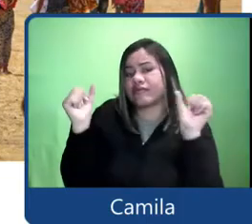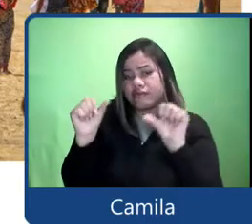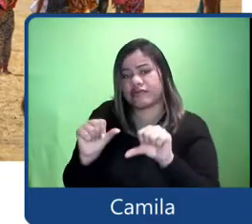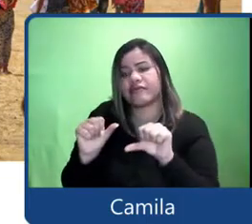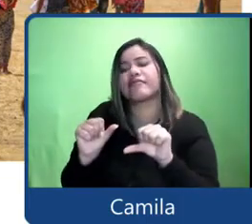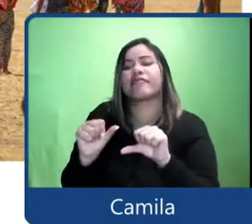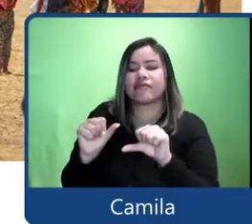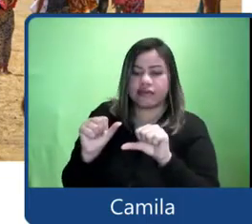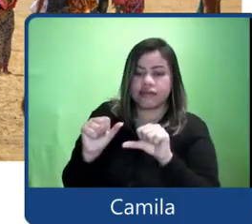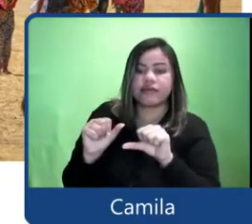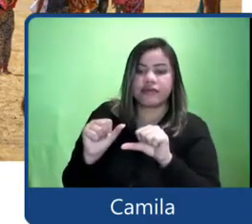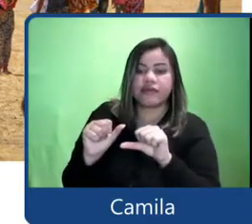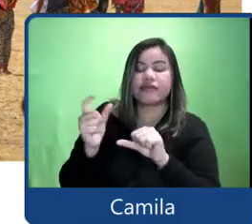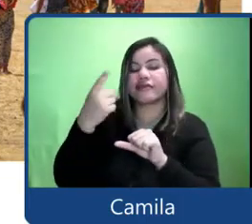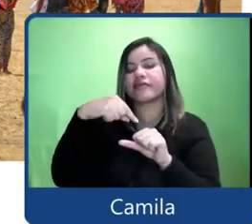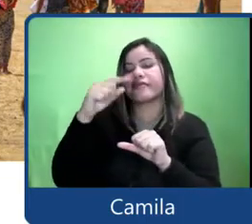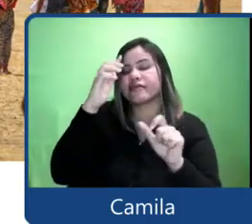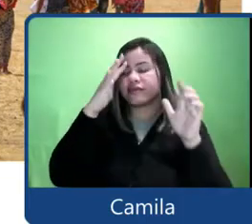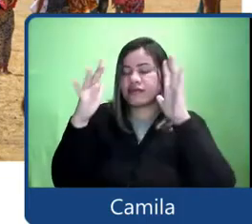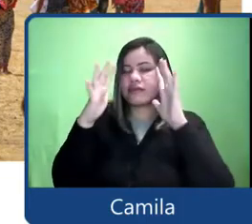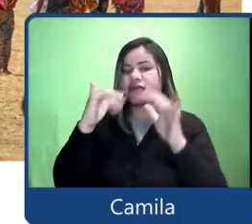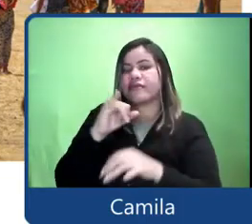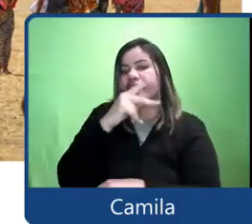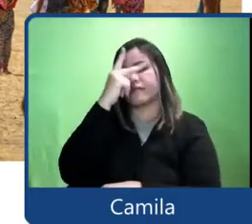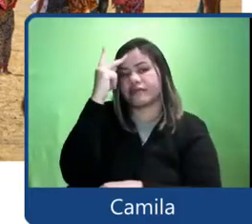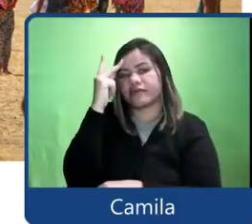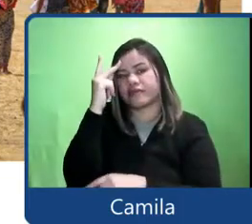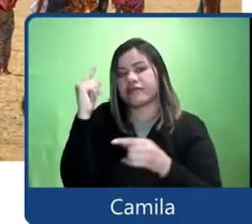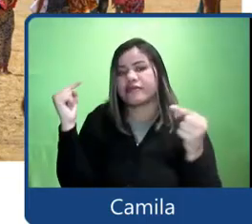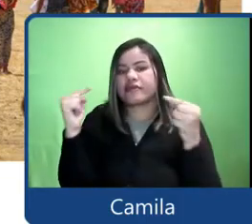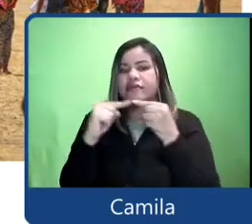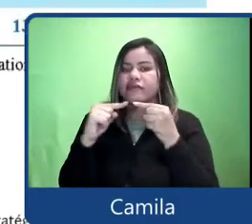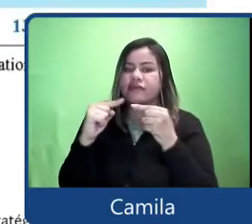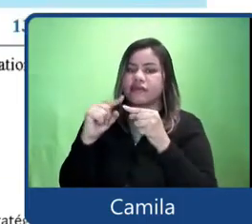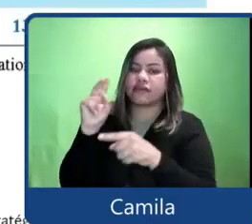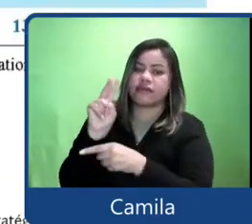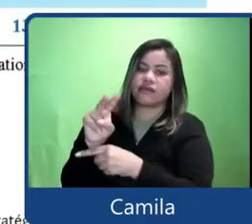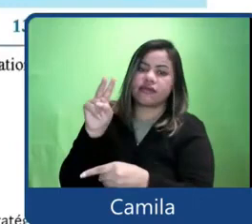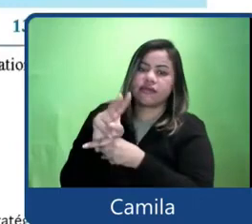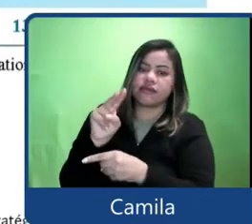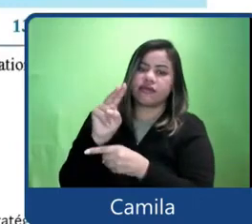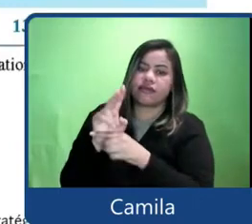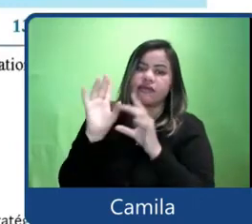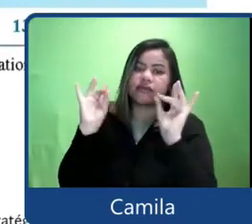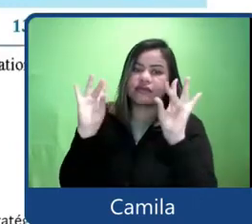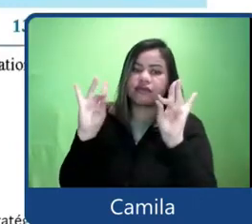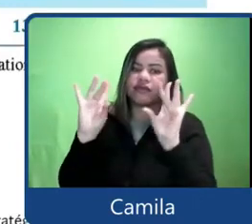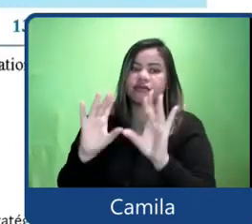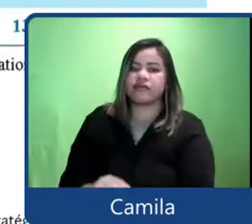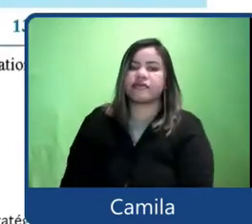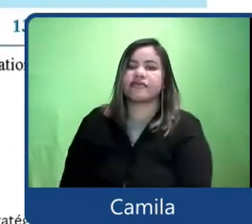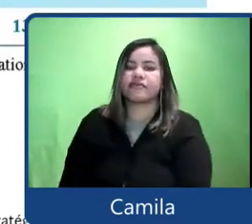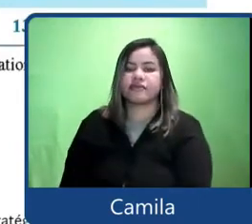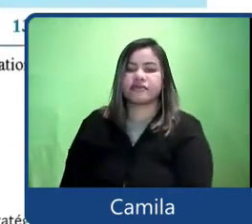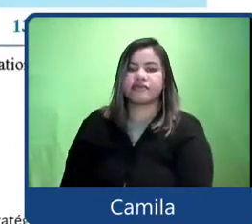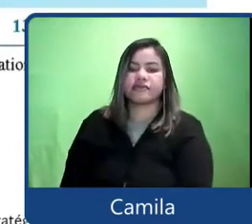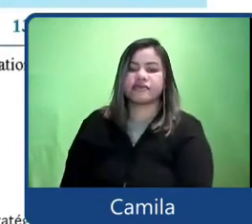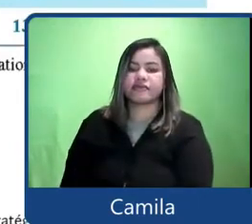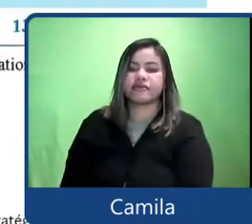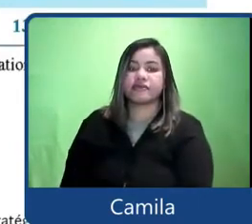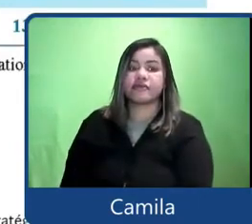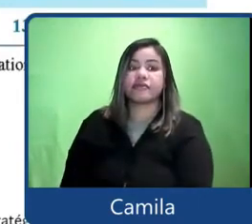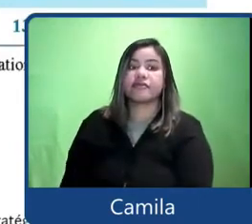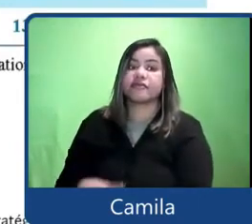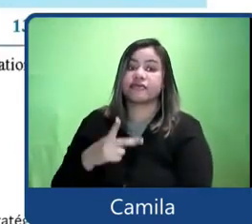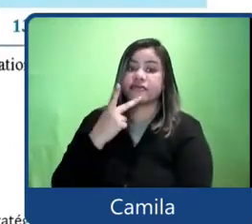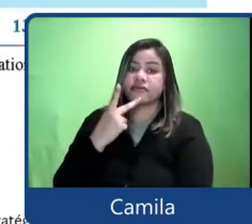pessoas devem, né, receber algum tipo de proteção especial. E aí, falando um pouquinho rapidamente aqui